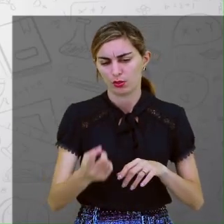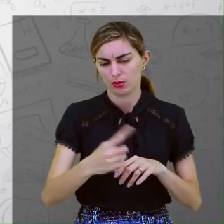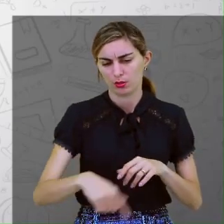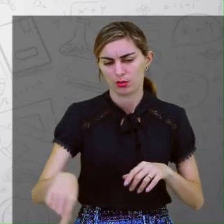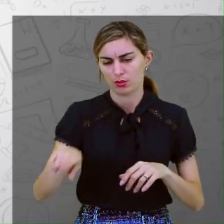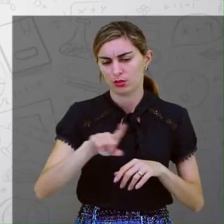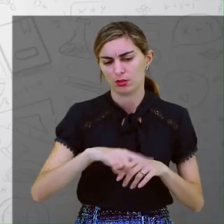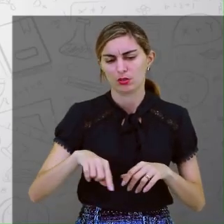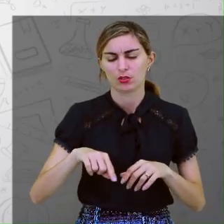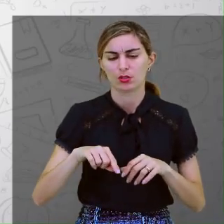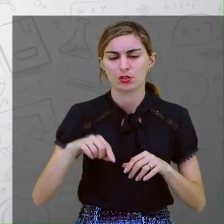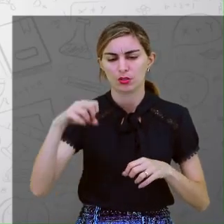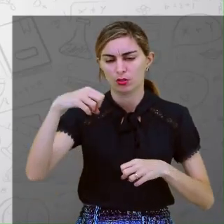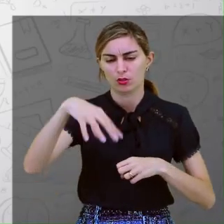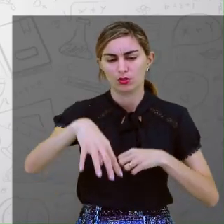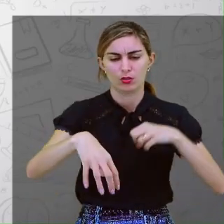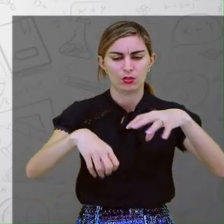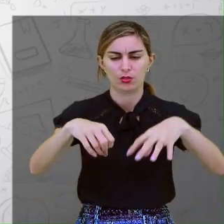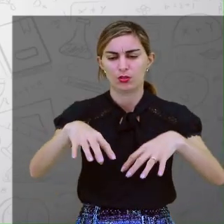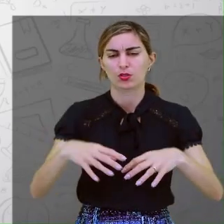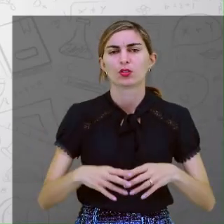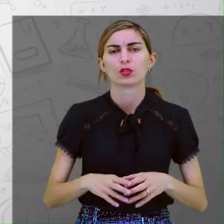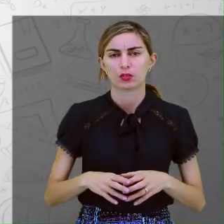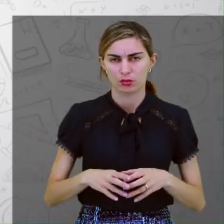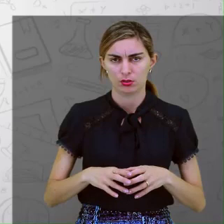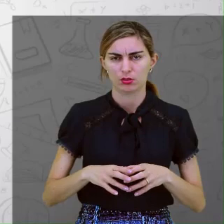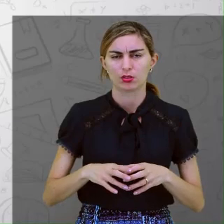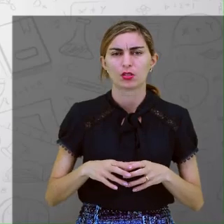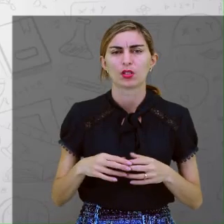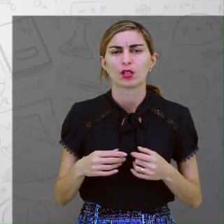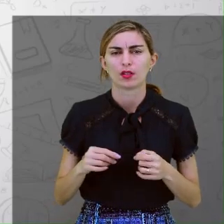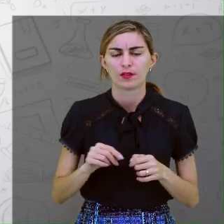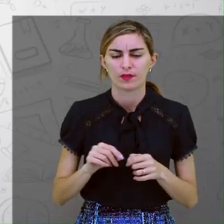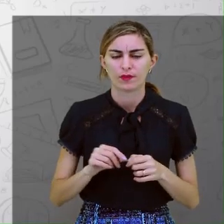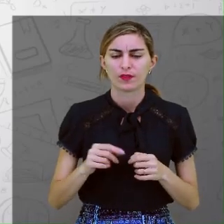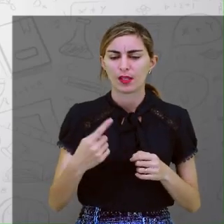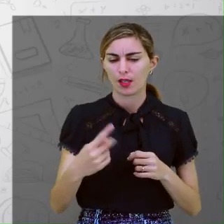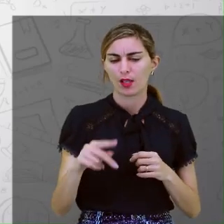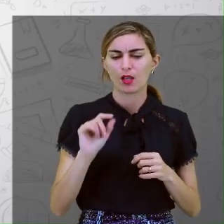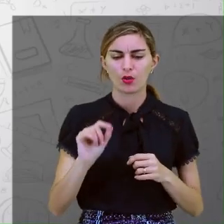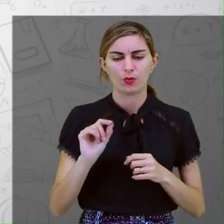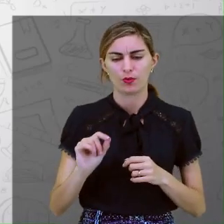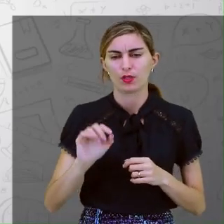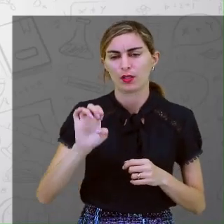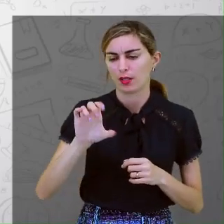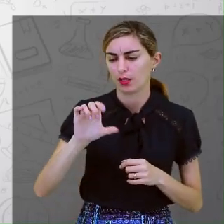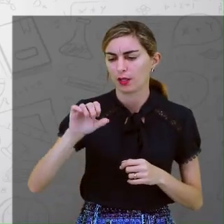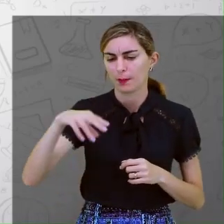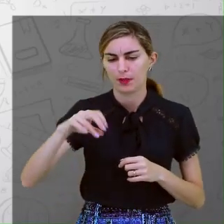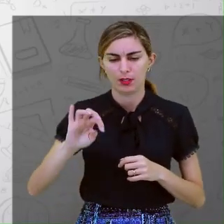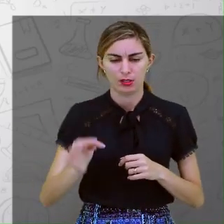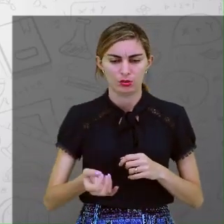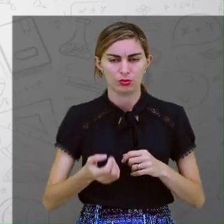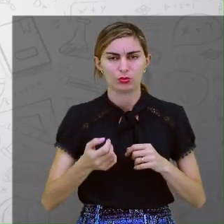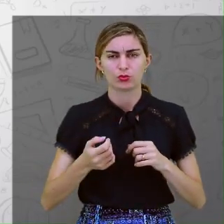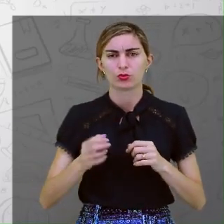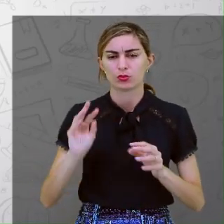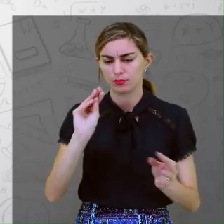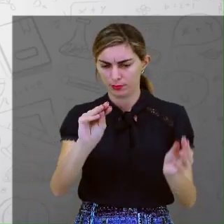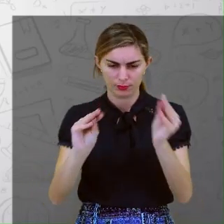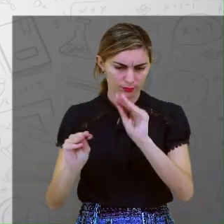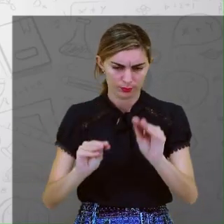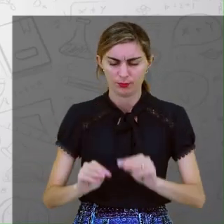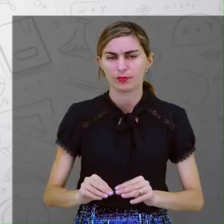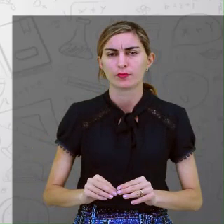plantas de iluminação e elétrica, elas vão se restringir aos elementos ali que vão estar sendo